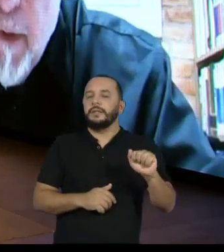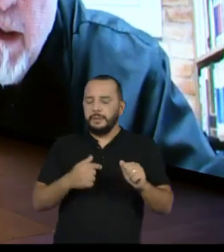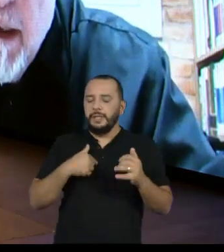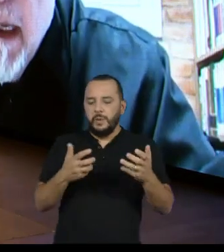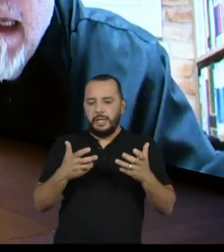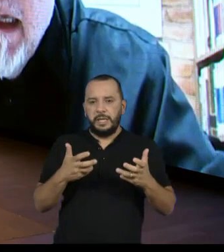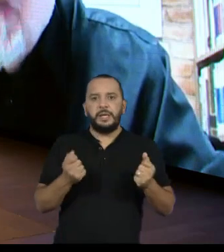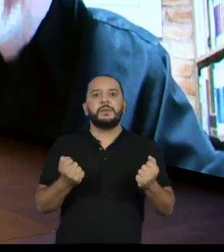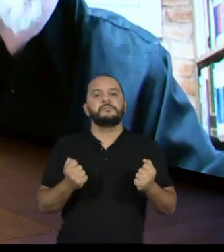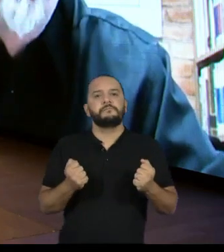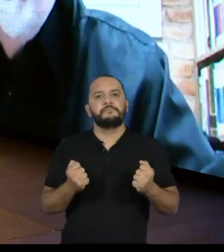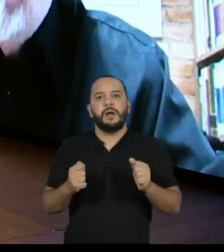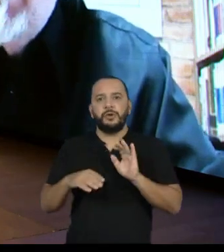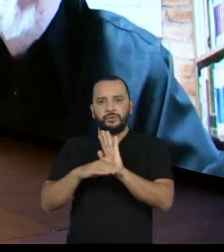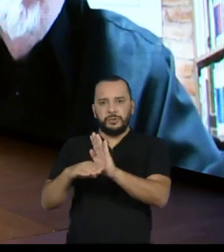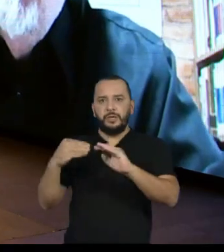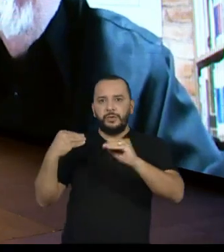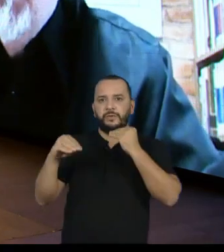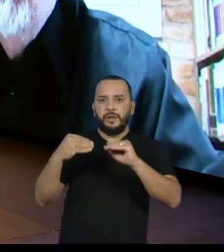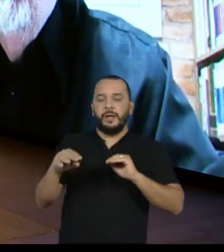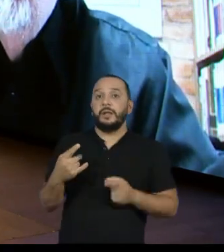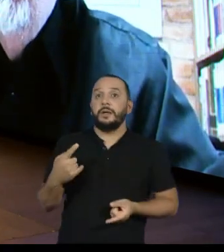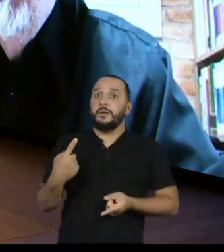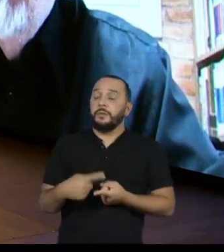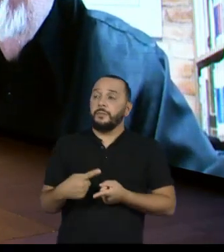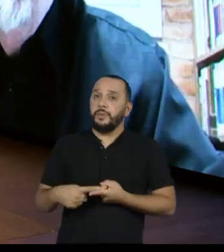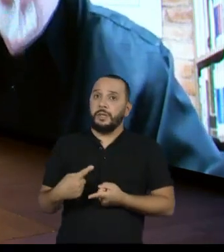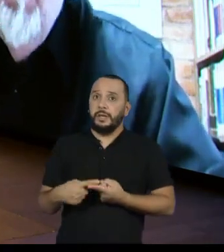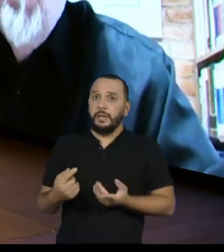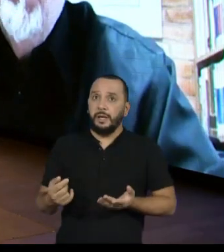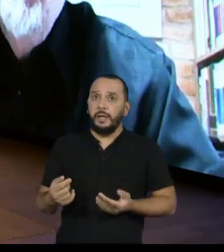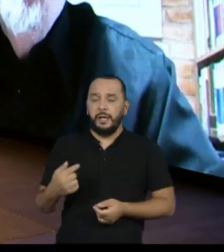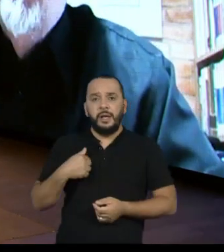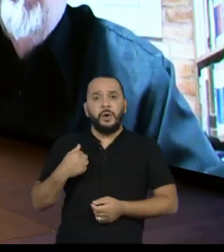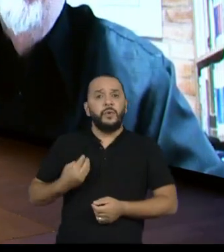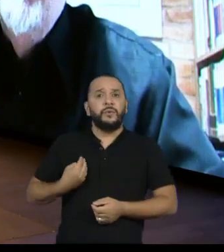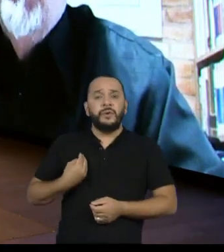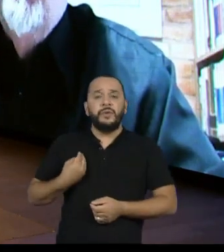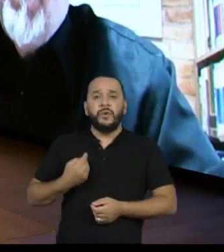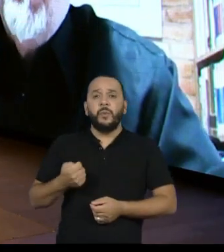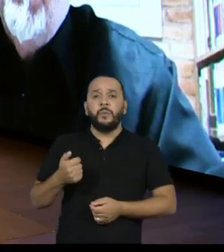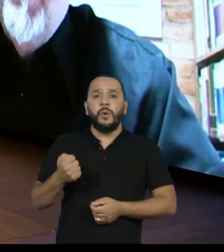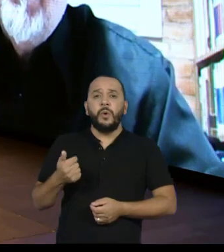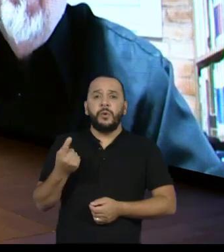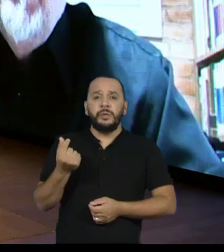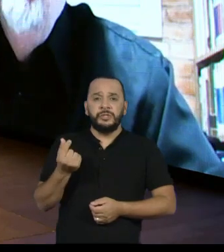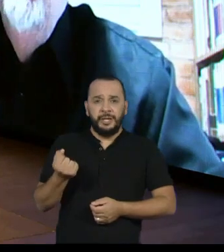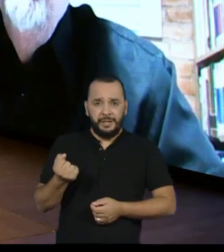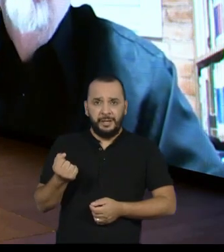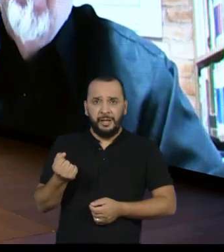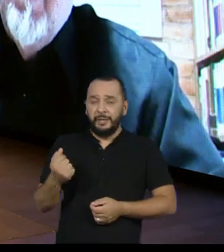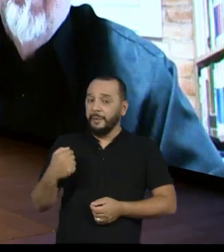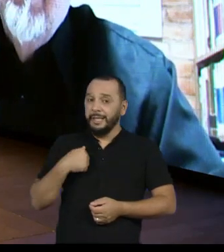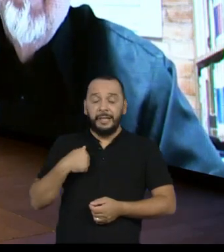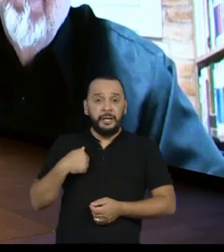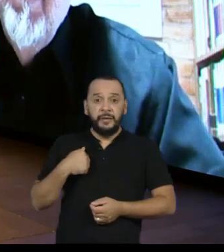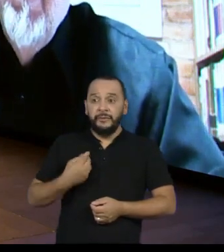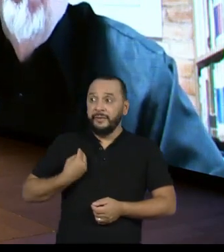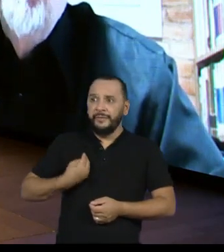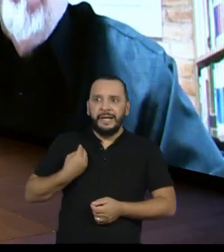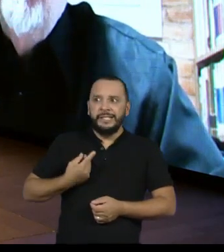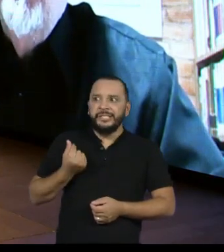posso contribuir com esse negócio aí. Aí tem alguma coisa que eu posso ajudar, que eu posso fazer. E aí falei com a